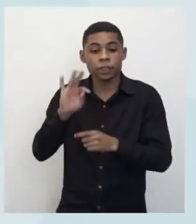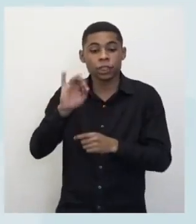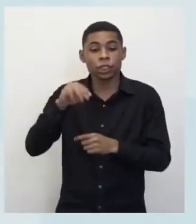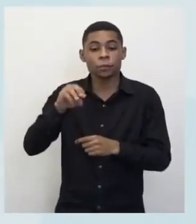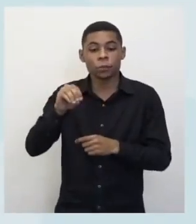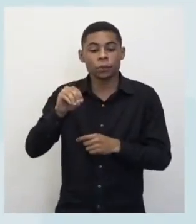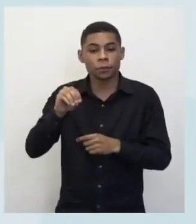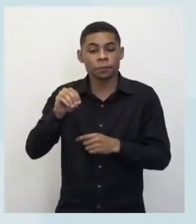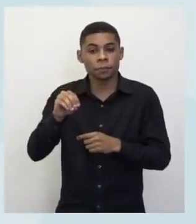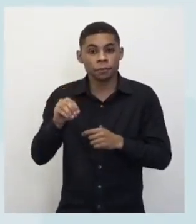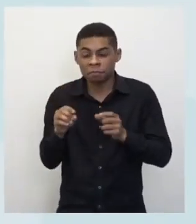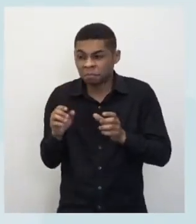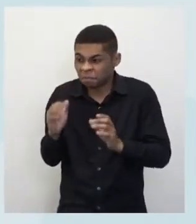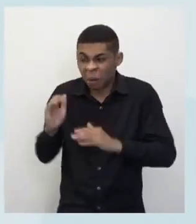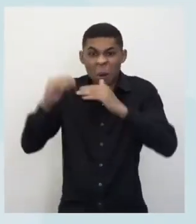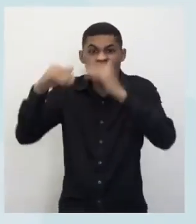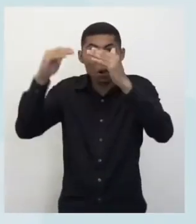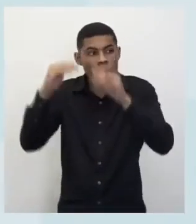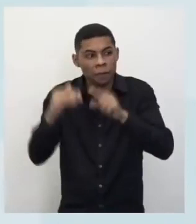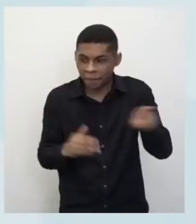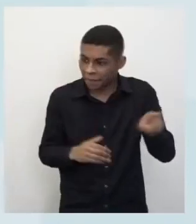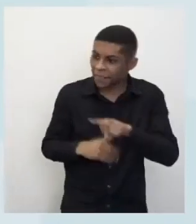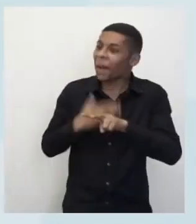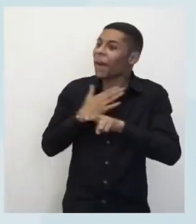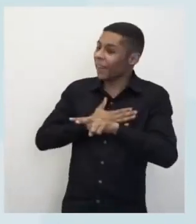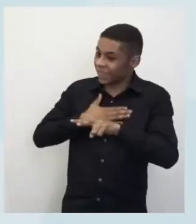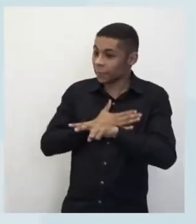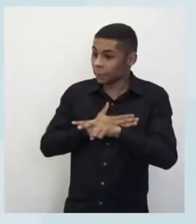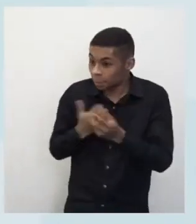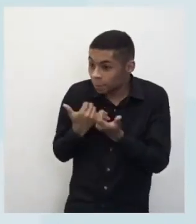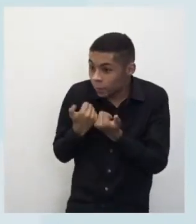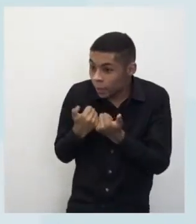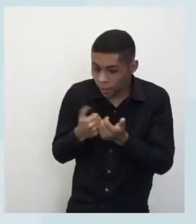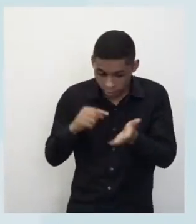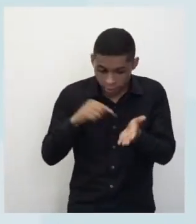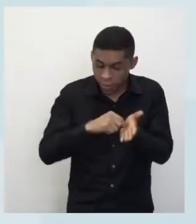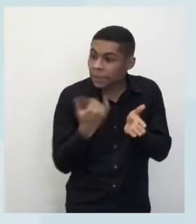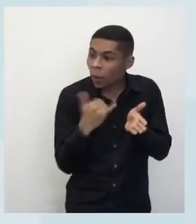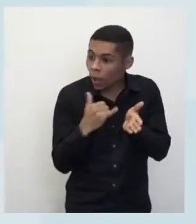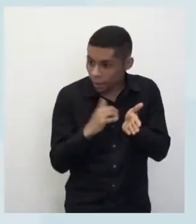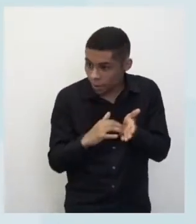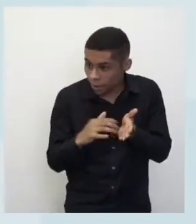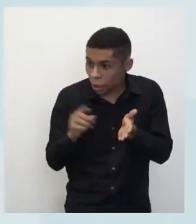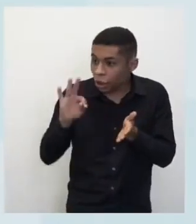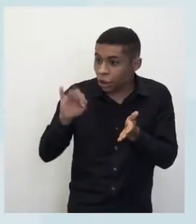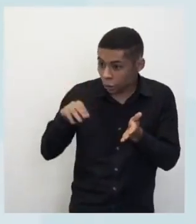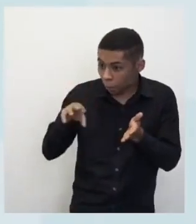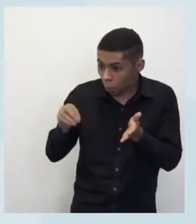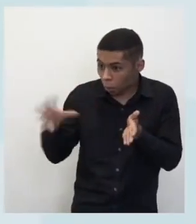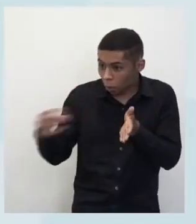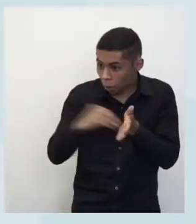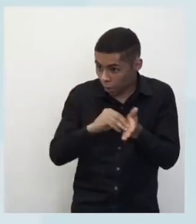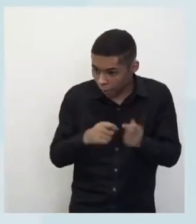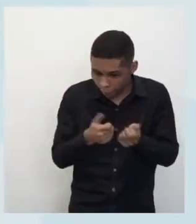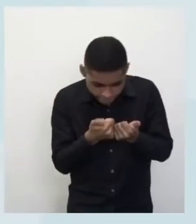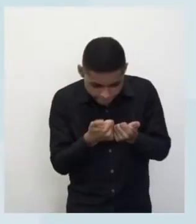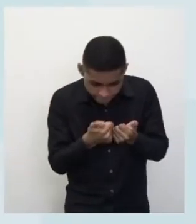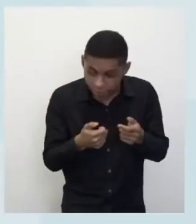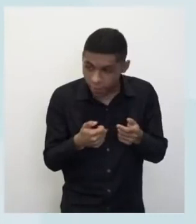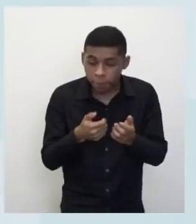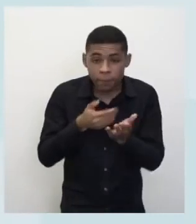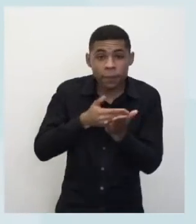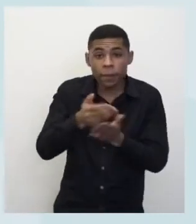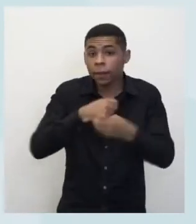o procurou para criar um game de celular baseado na personagem Timo, The Game, lançado